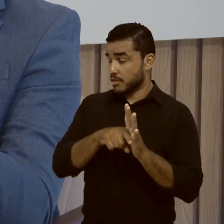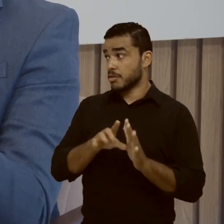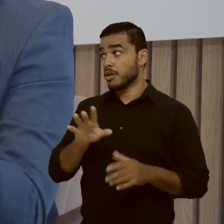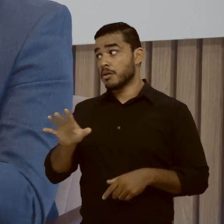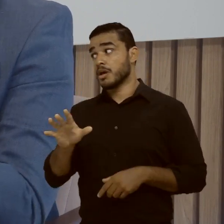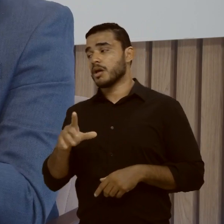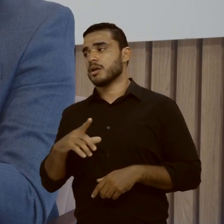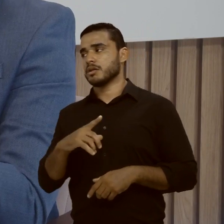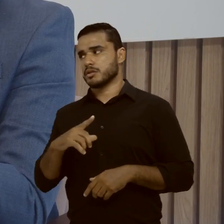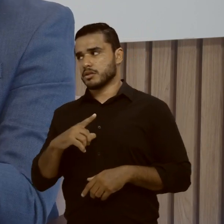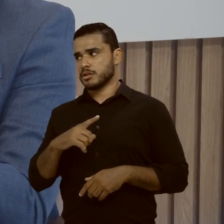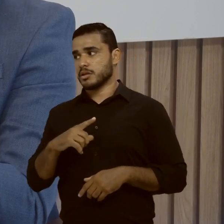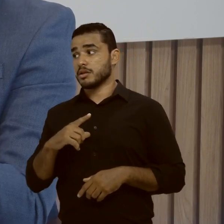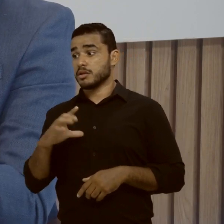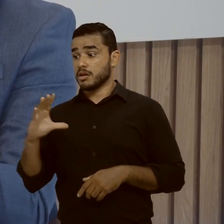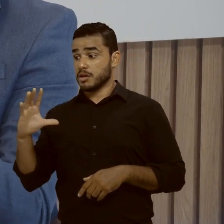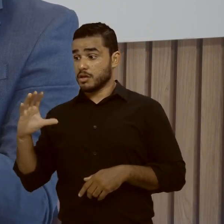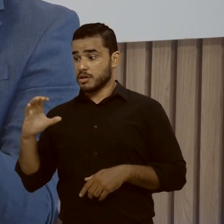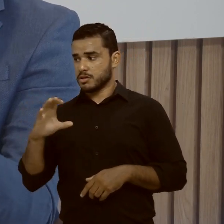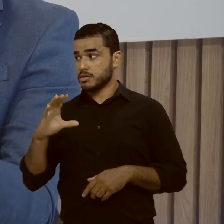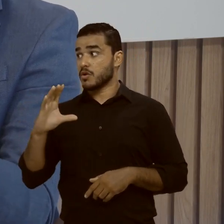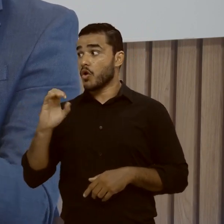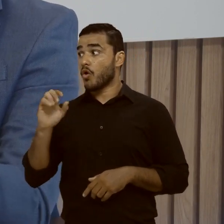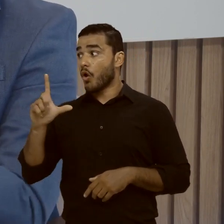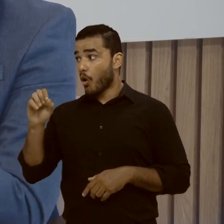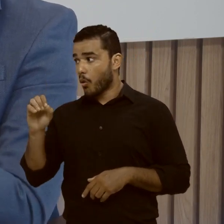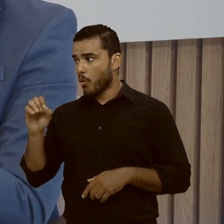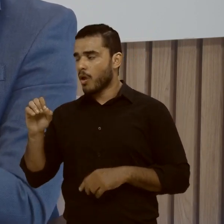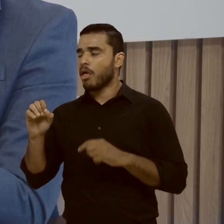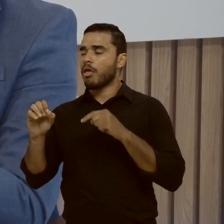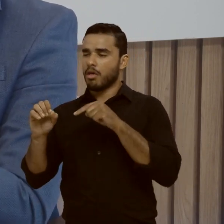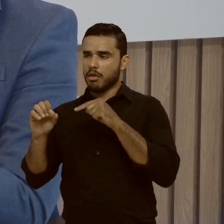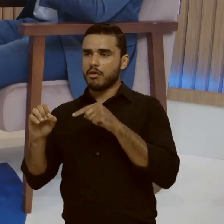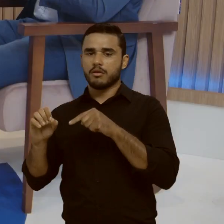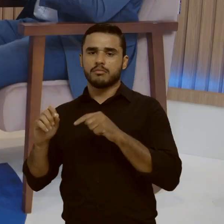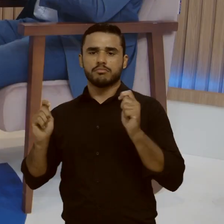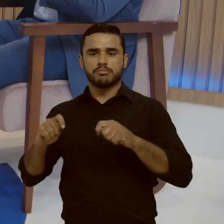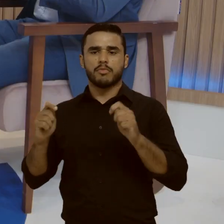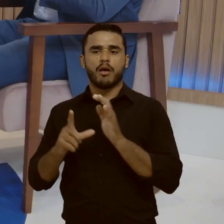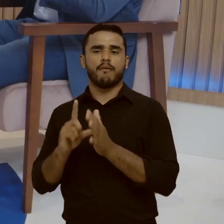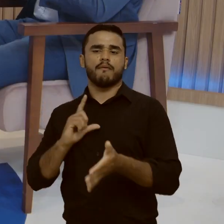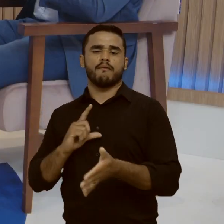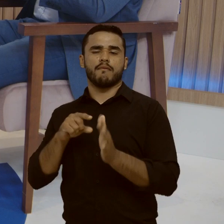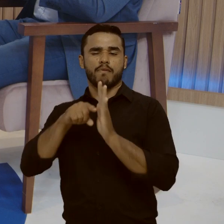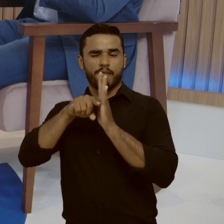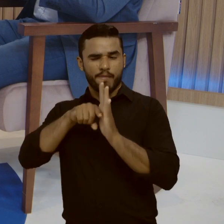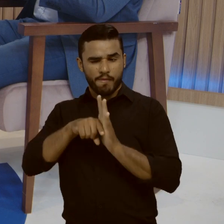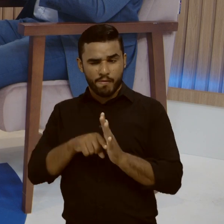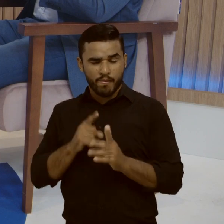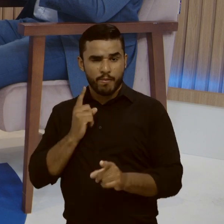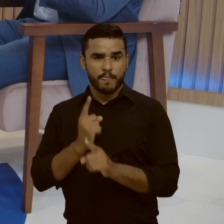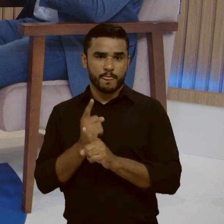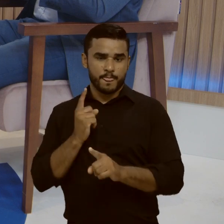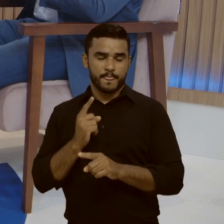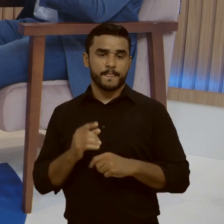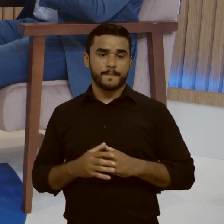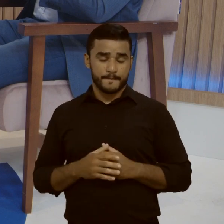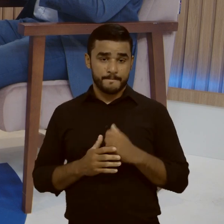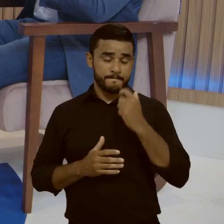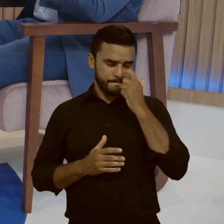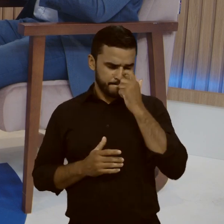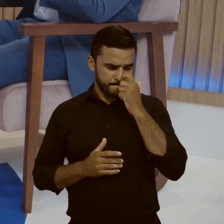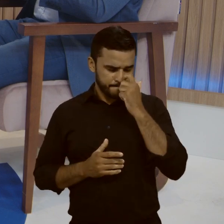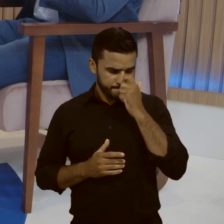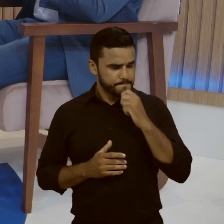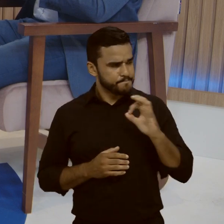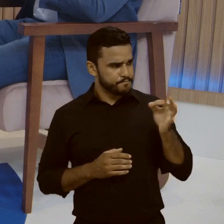lesões pré-neoplásicas, que acontecem antes do diagnóstico de câncer. Olha só, trazendo um pouco desse tema da Preta Gil